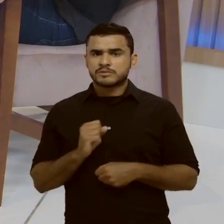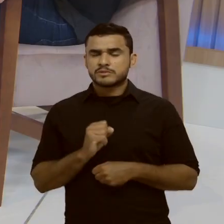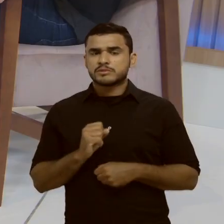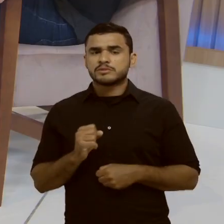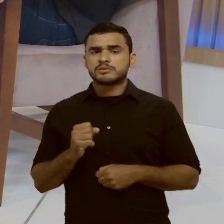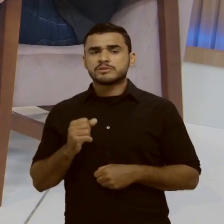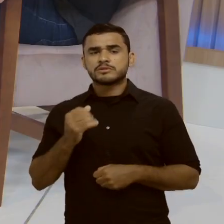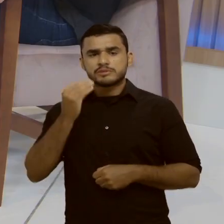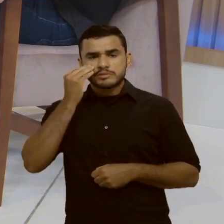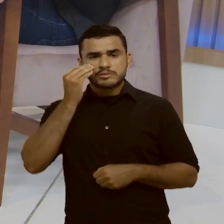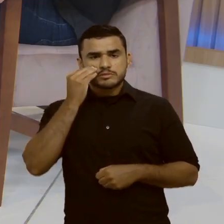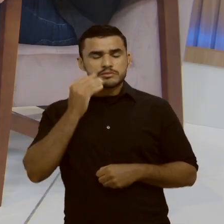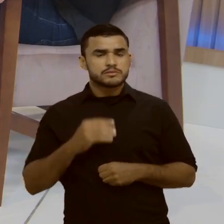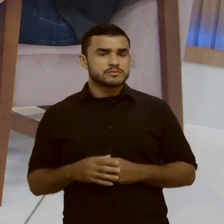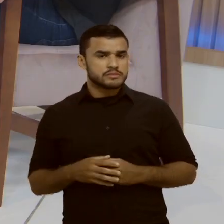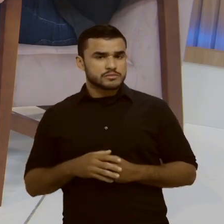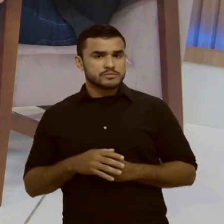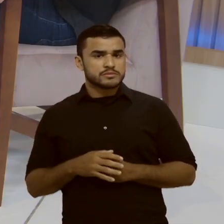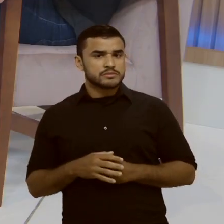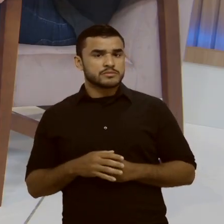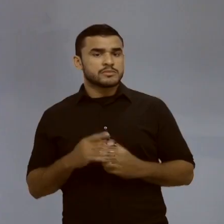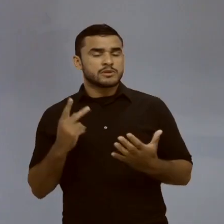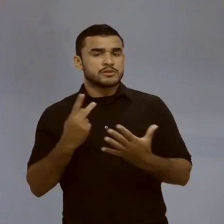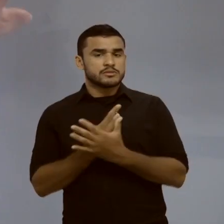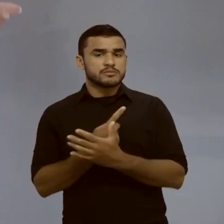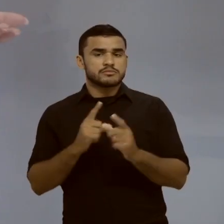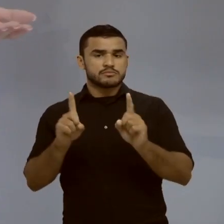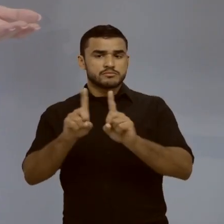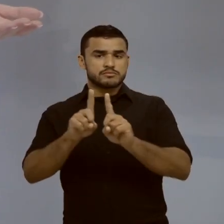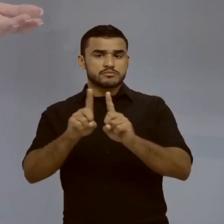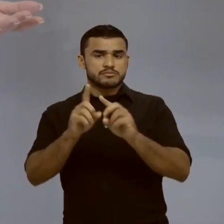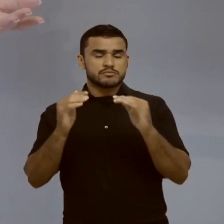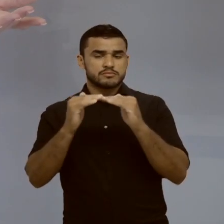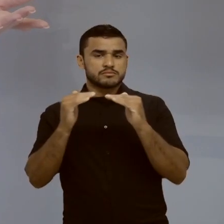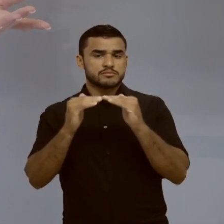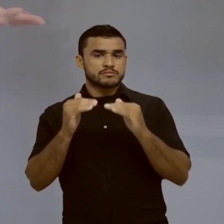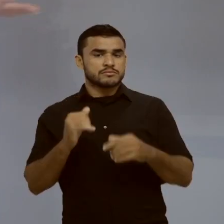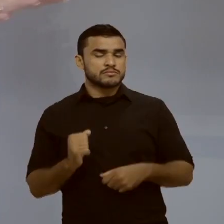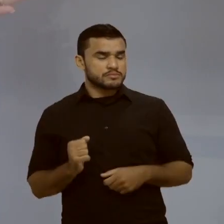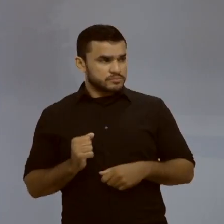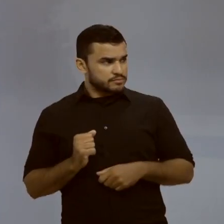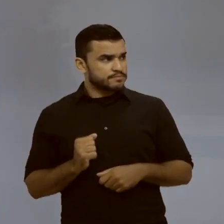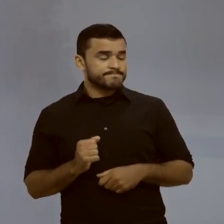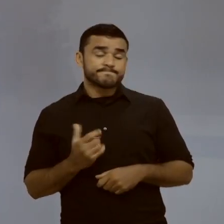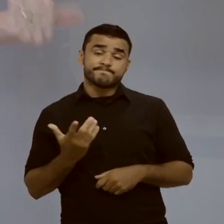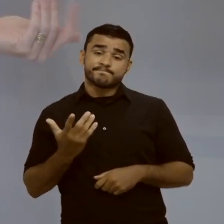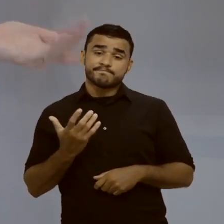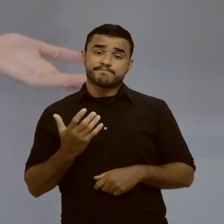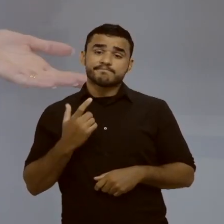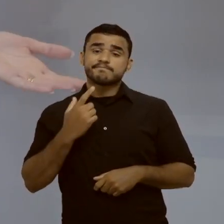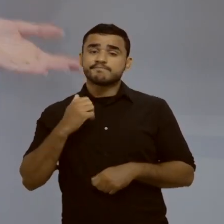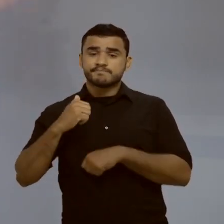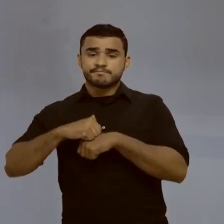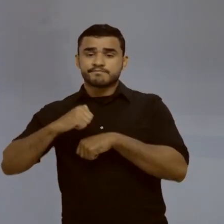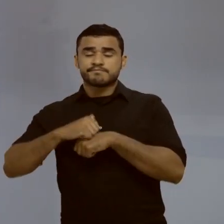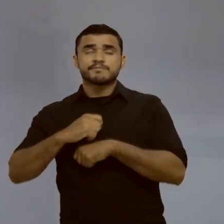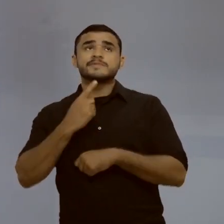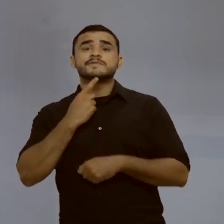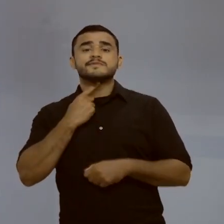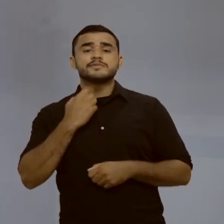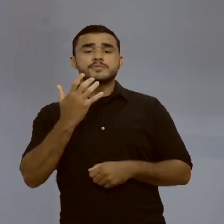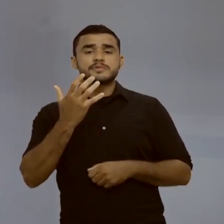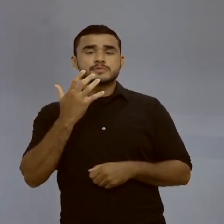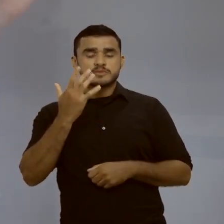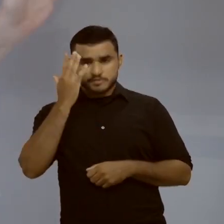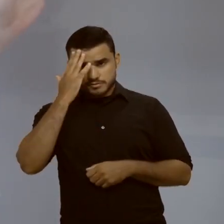atrás. Mas veio o empate, que não era o resultado mais aguardado, mas pelo menos